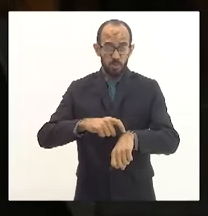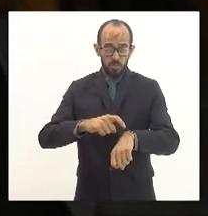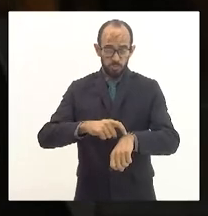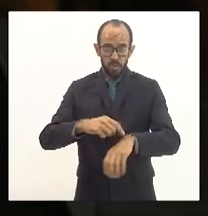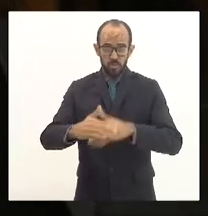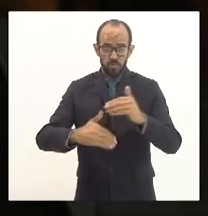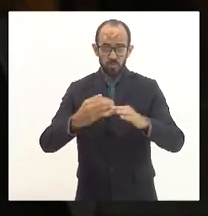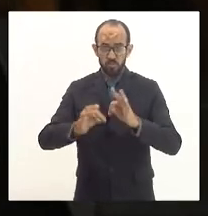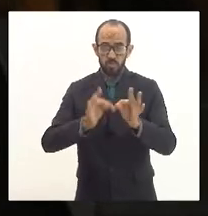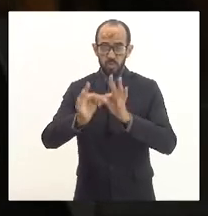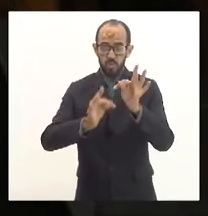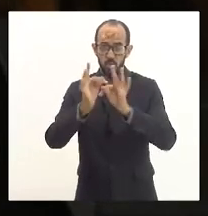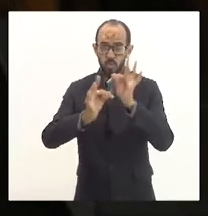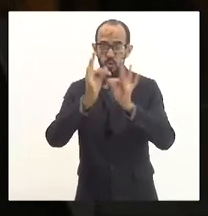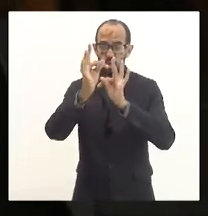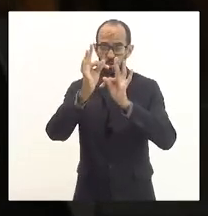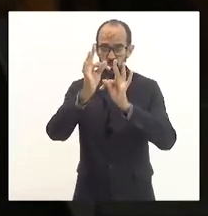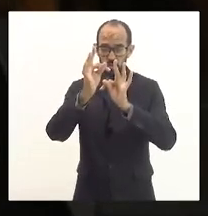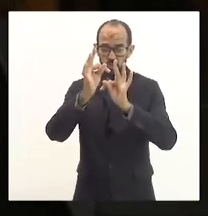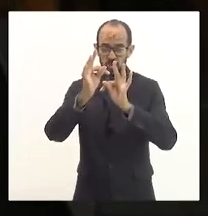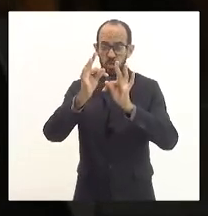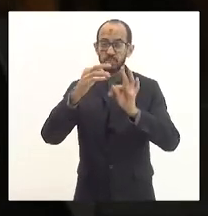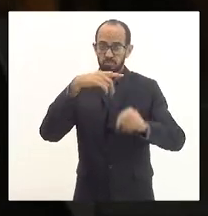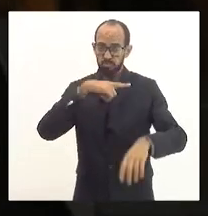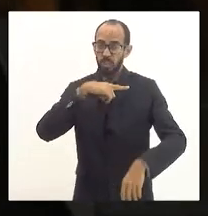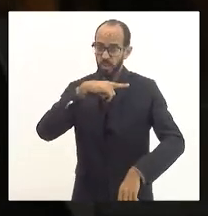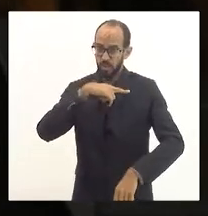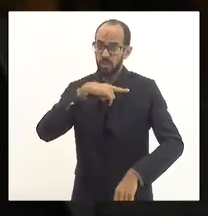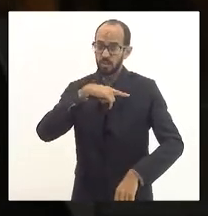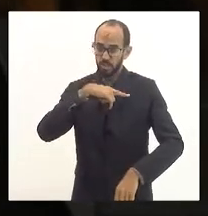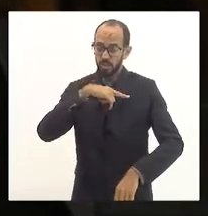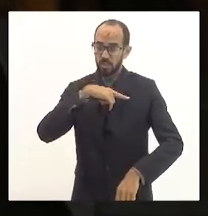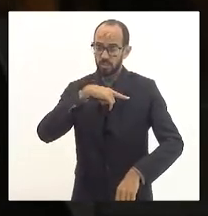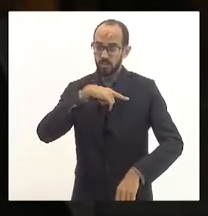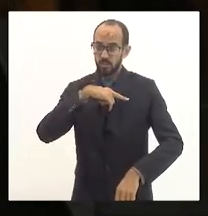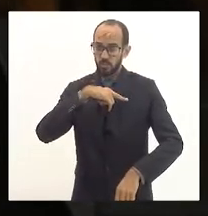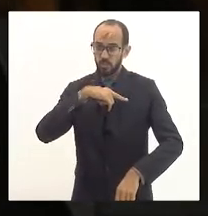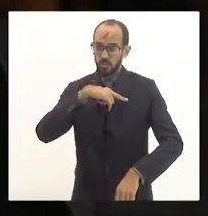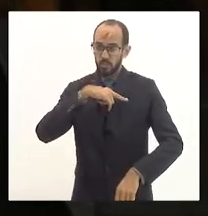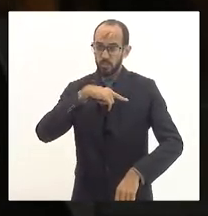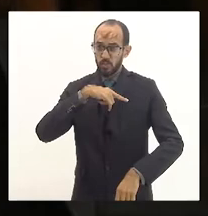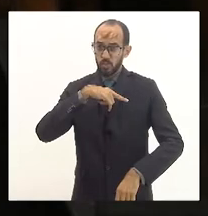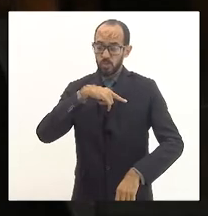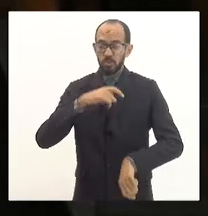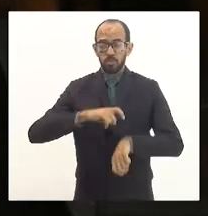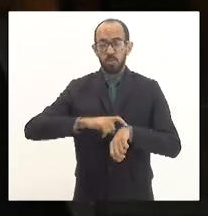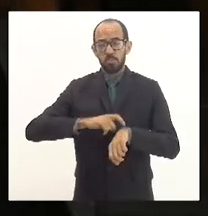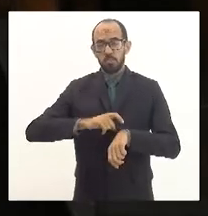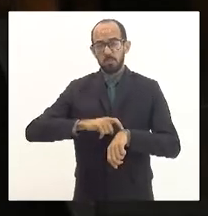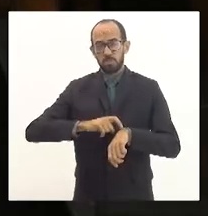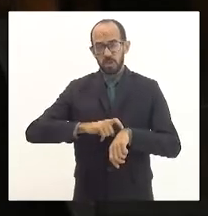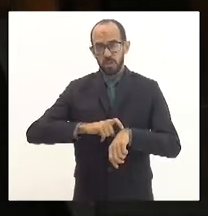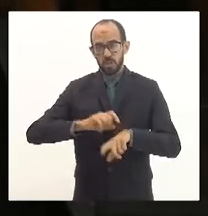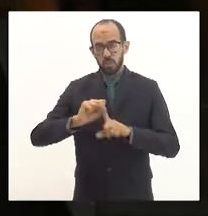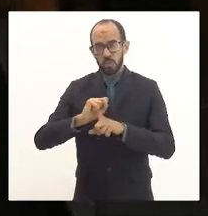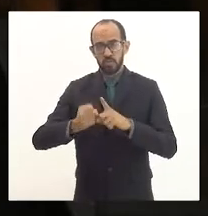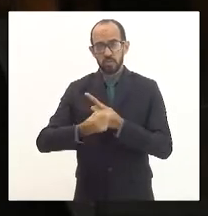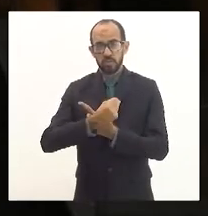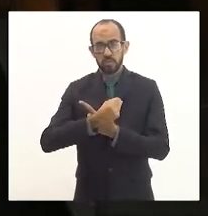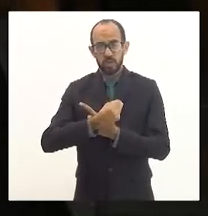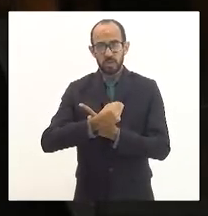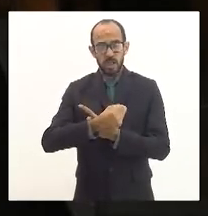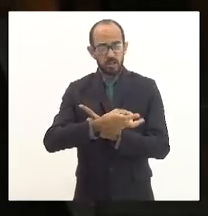avanço tecnológico É imenso E no momento que o homem ausculta